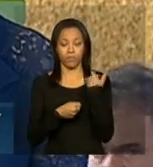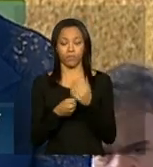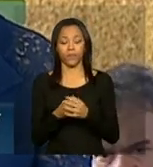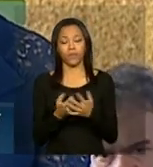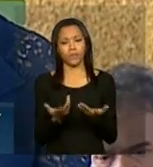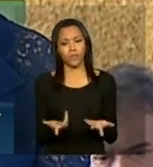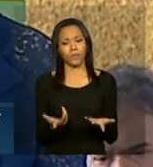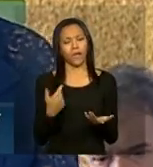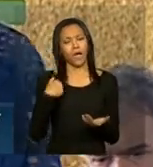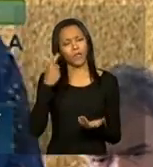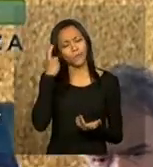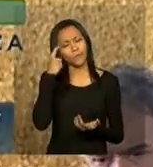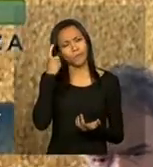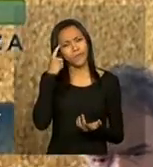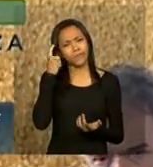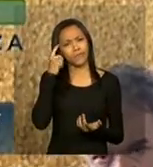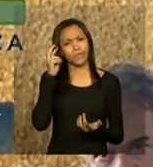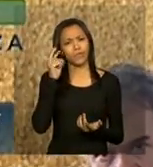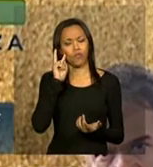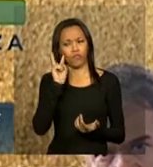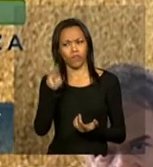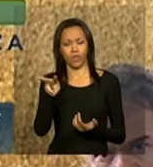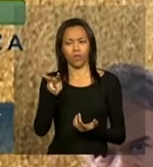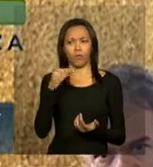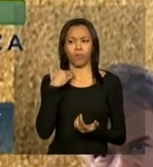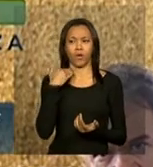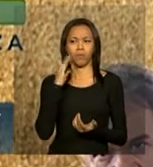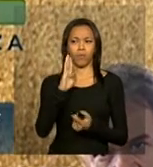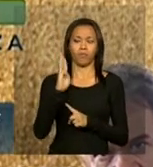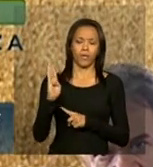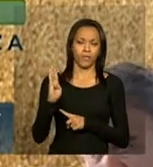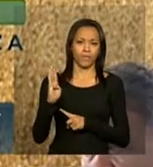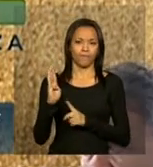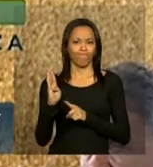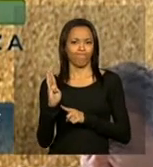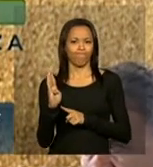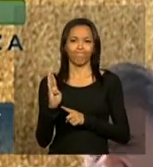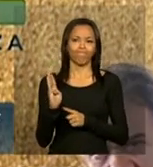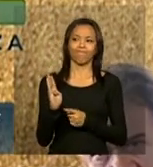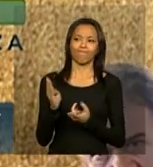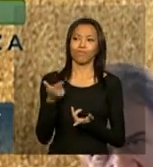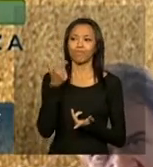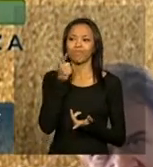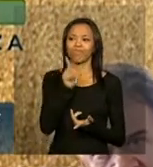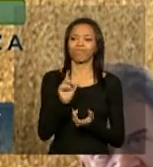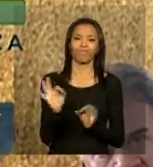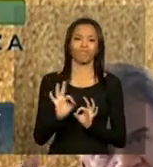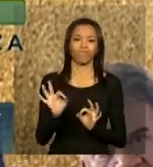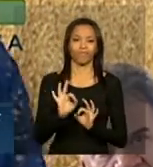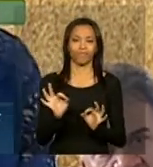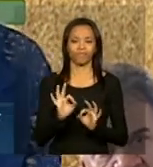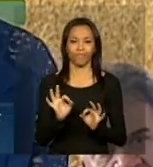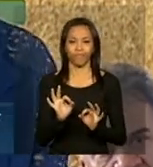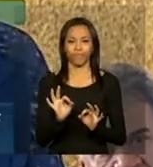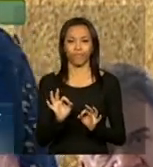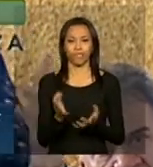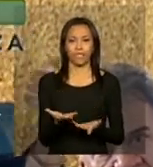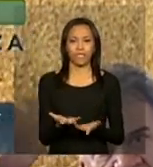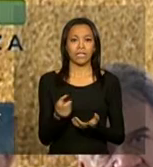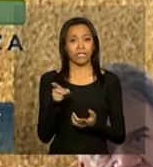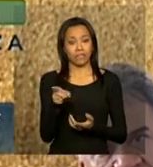Aí eu comecei a olhar o Banco do Brasil e comecei a ver se que não estava saindo. Que não estava